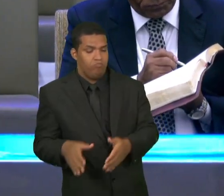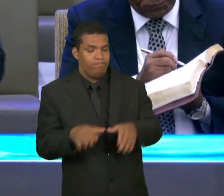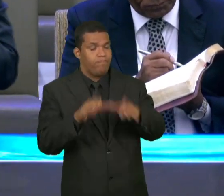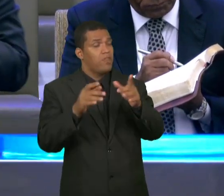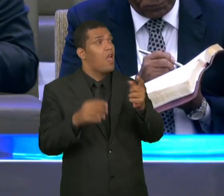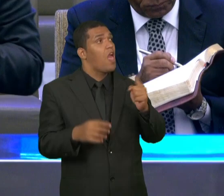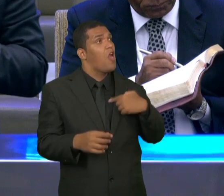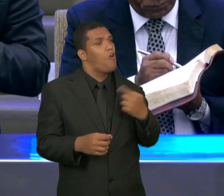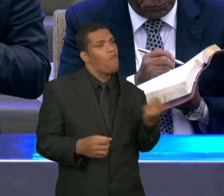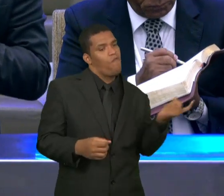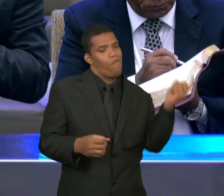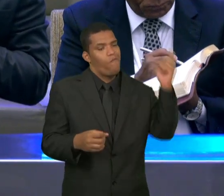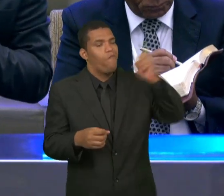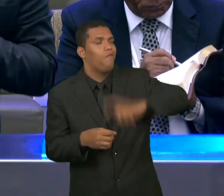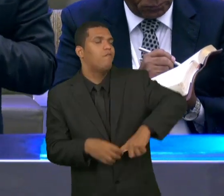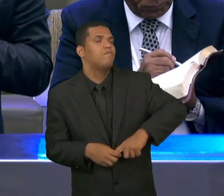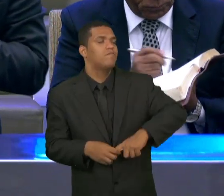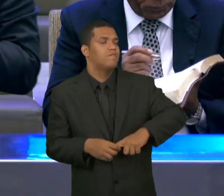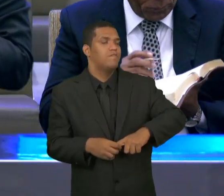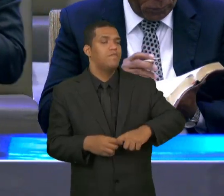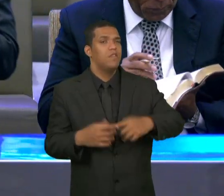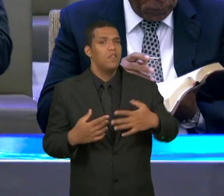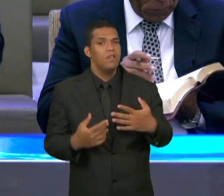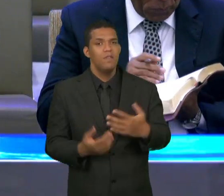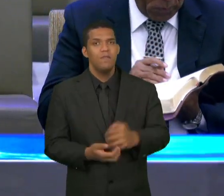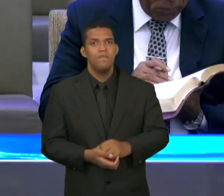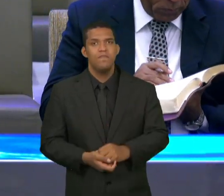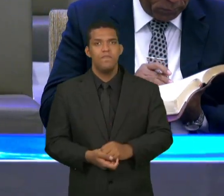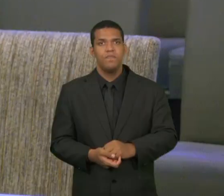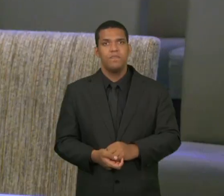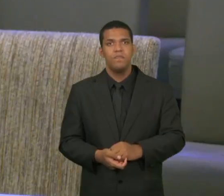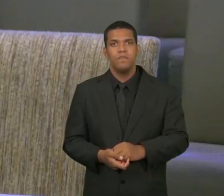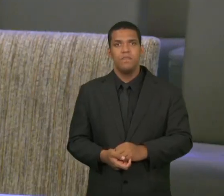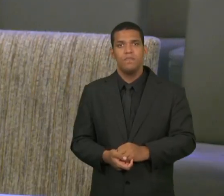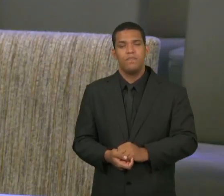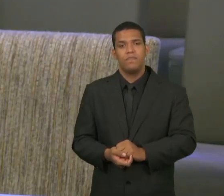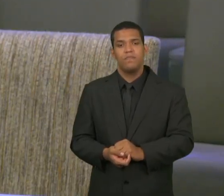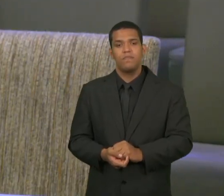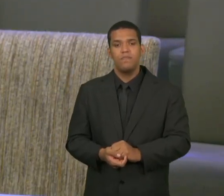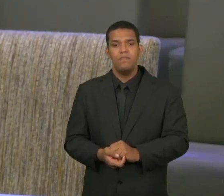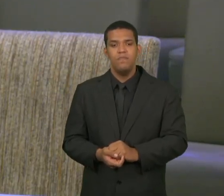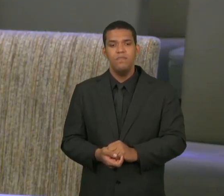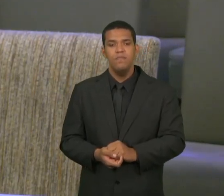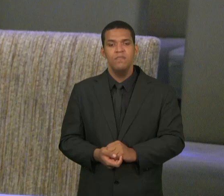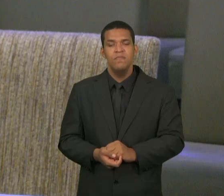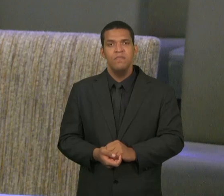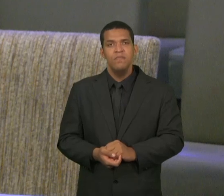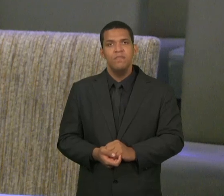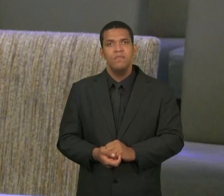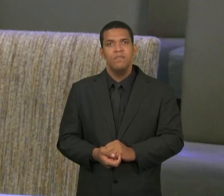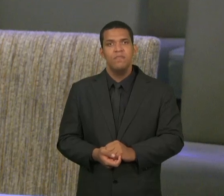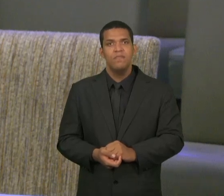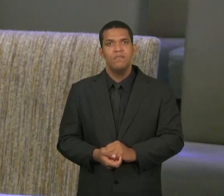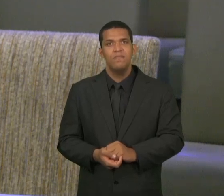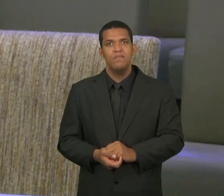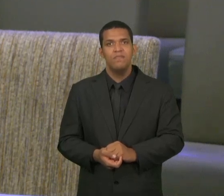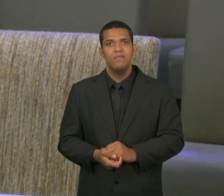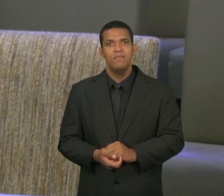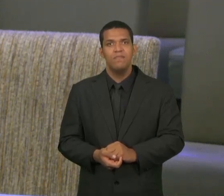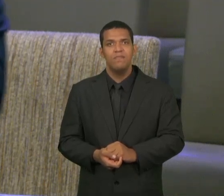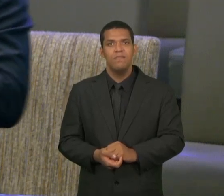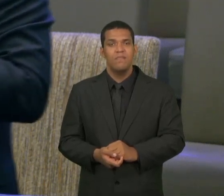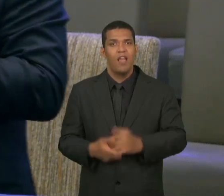pó. Porventura não me vazaste como leite, como queijo não me coalhaste? De pele e carne